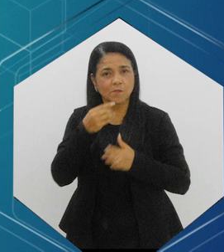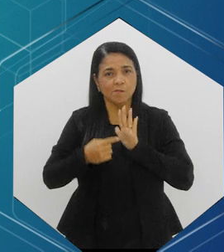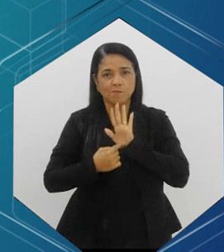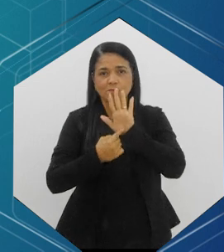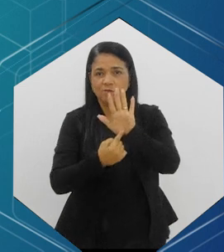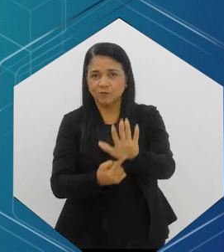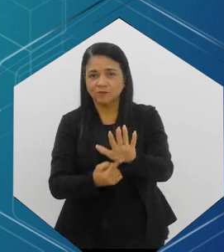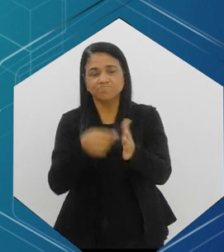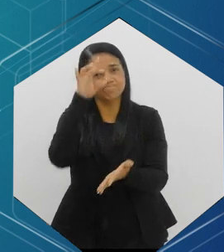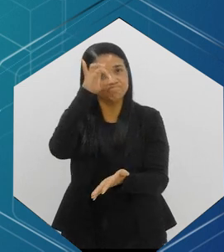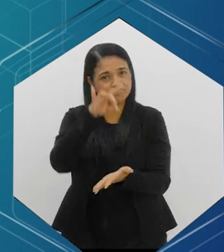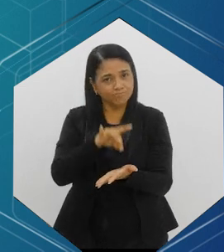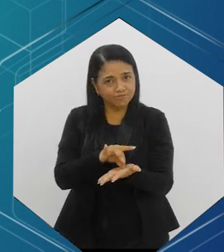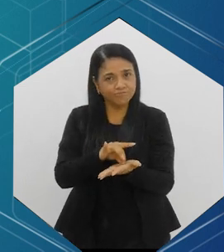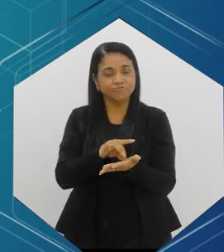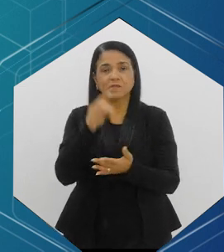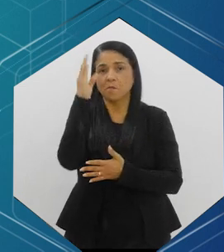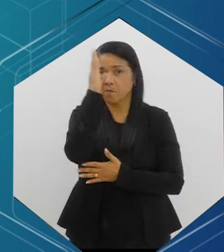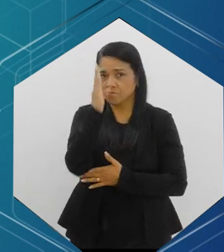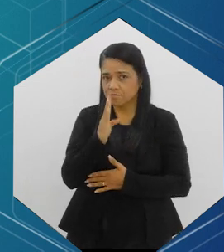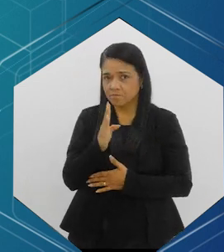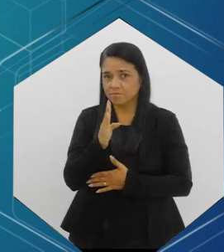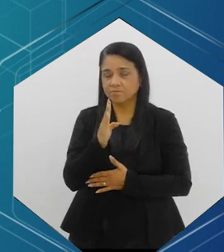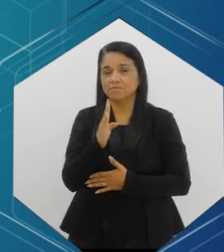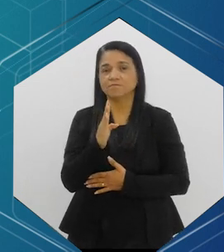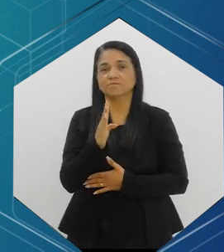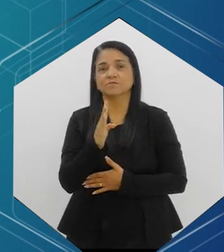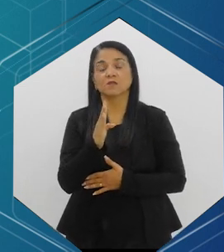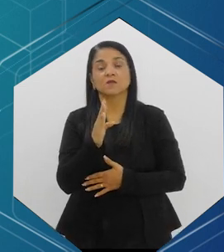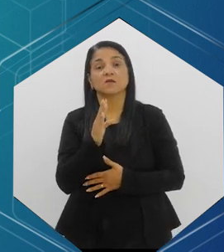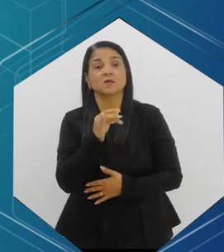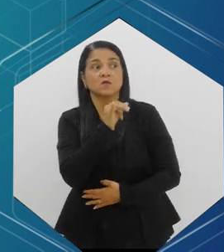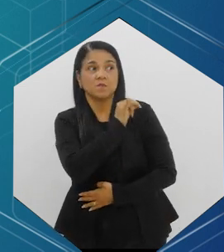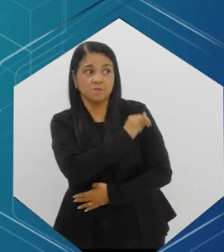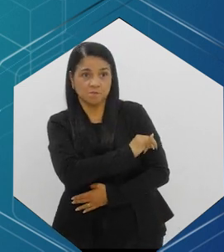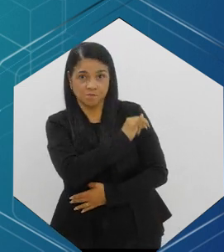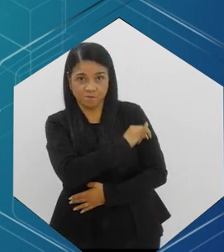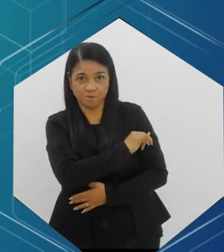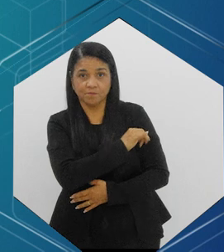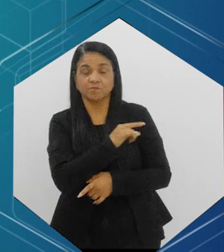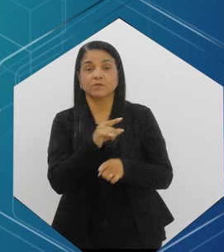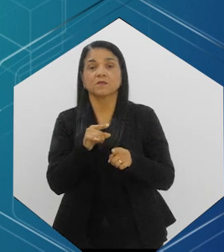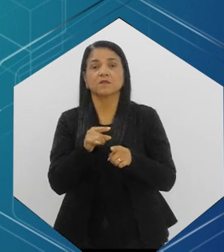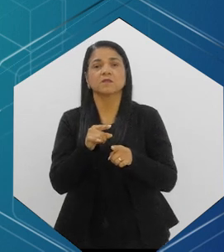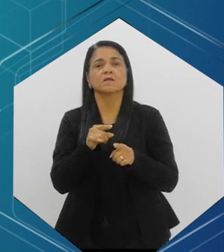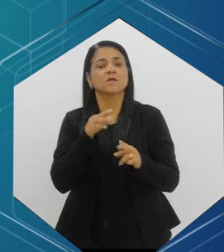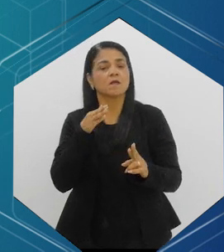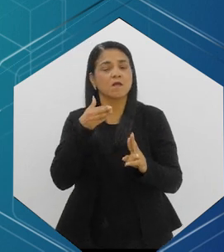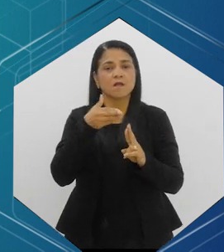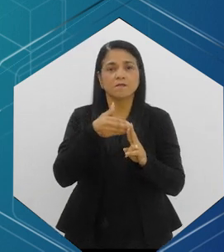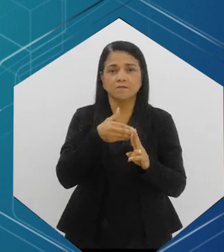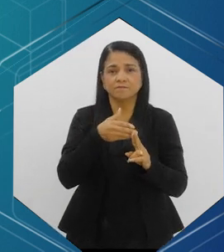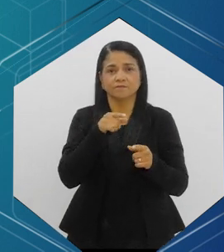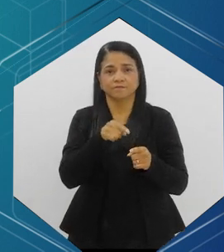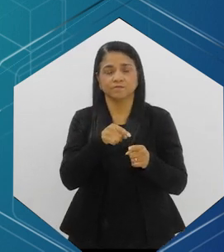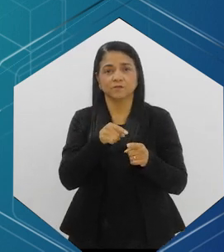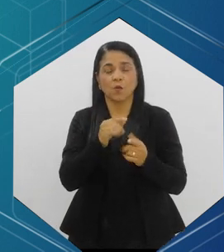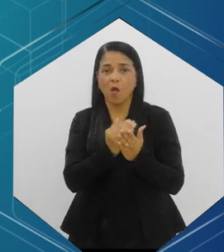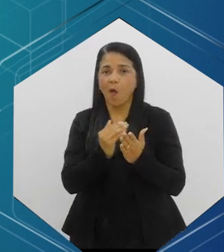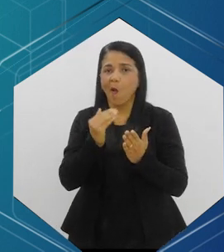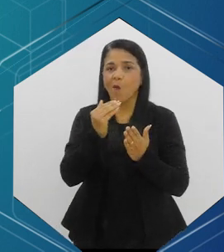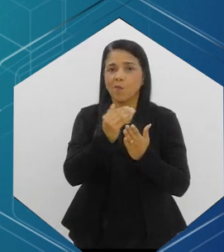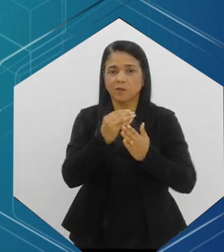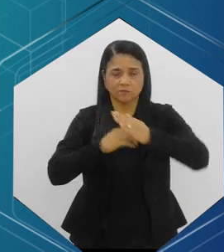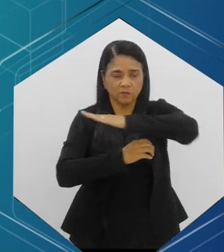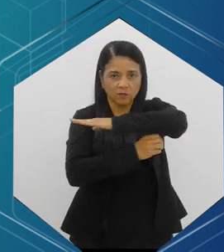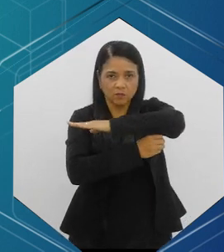mostrando um pouco, né, a realidade brasileira. Ela não é só a carioca fluminense, né, em relação ao aumento da